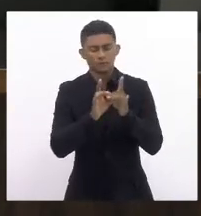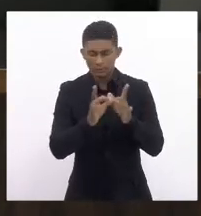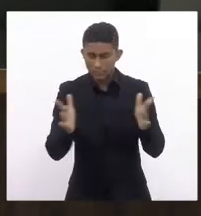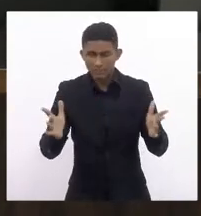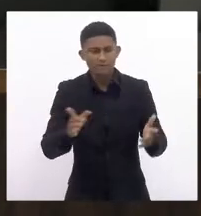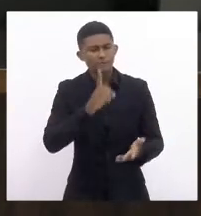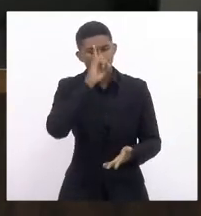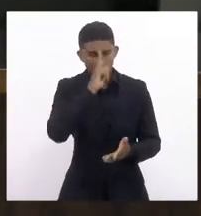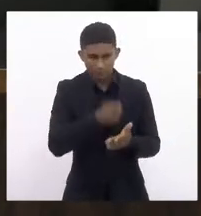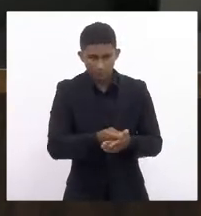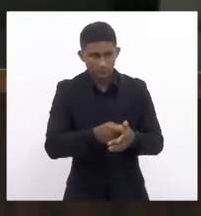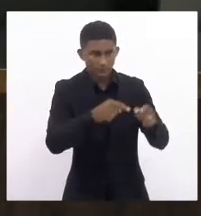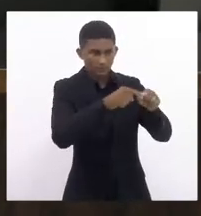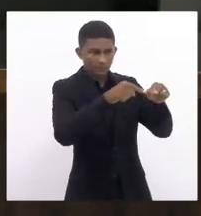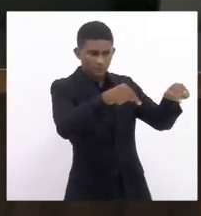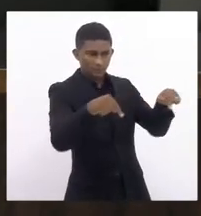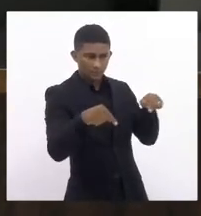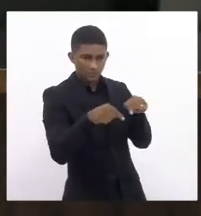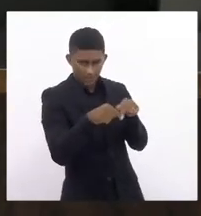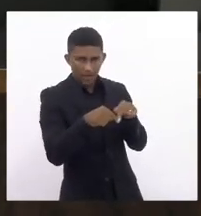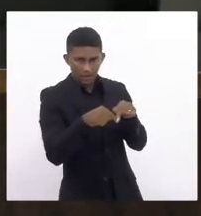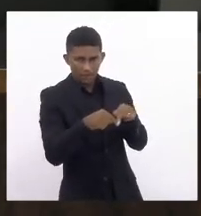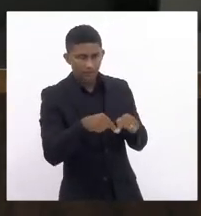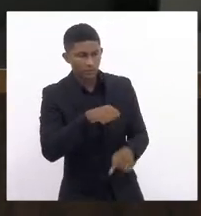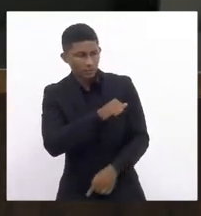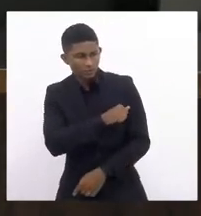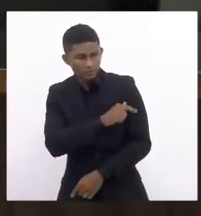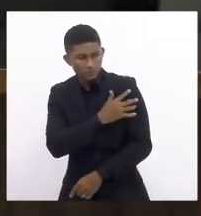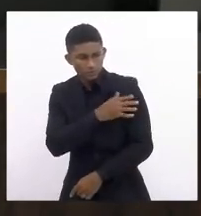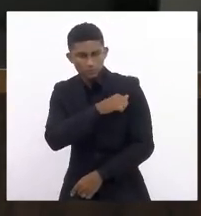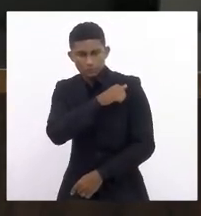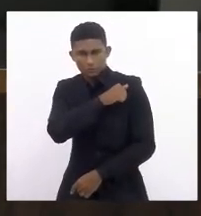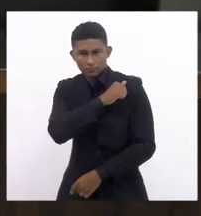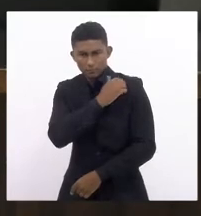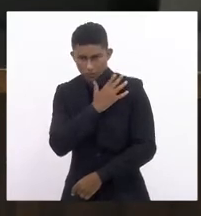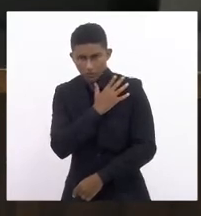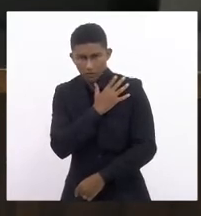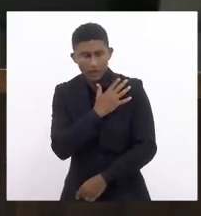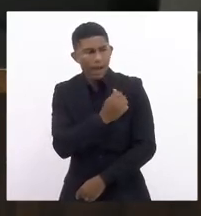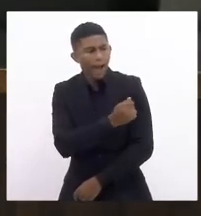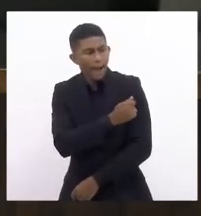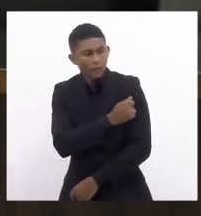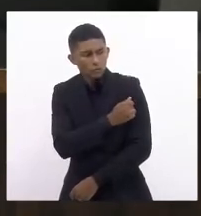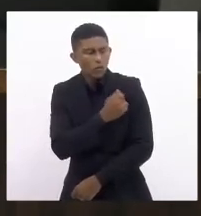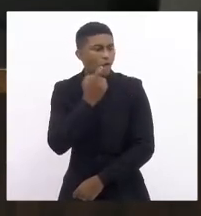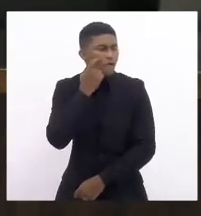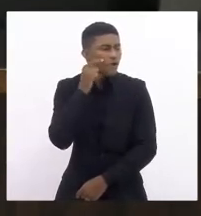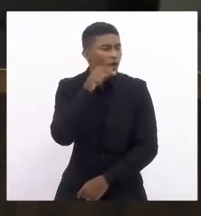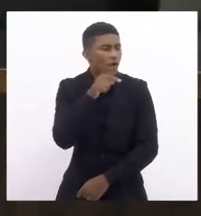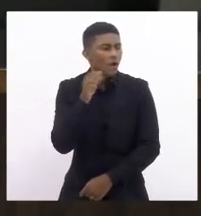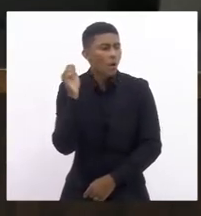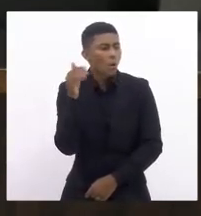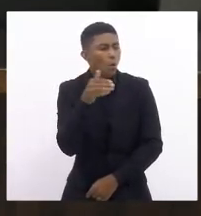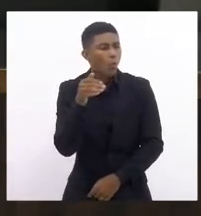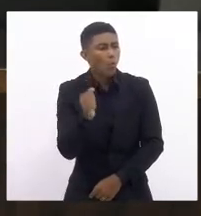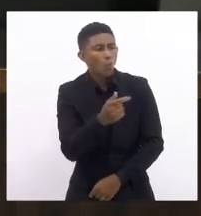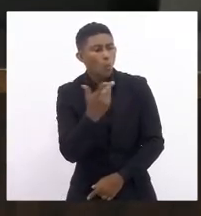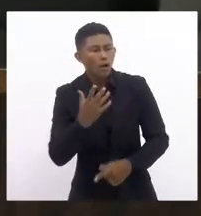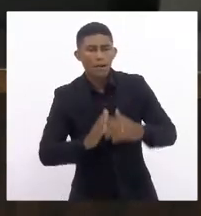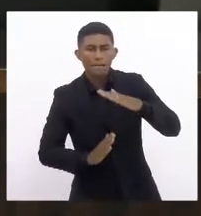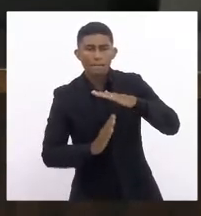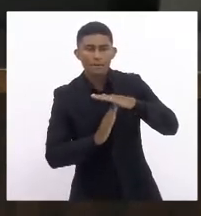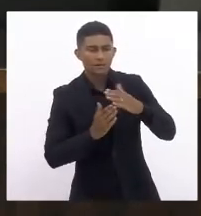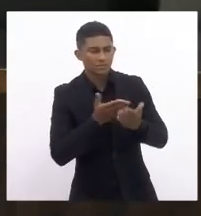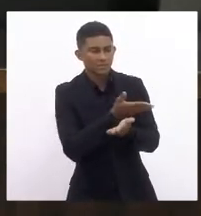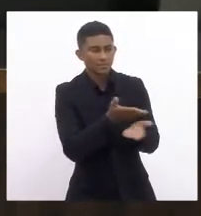alunos nas salas de aula do ensino fundamental e médio que tenha alunos matriculados com